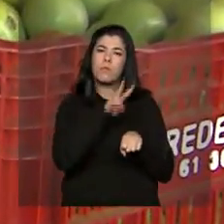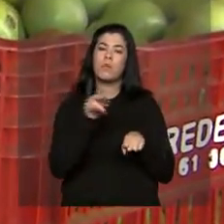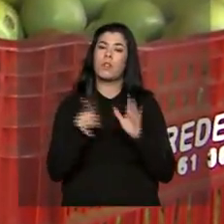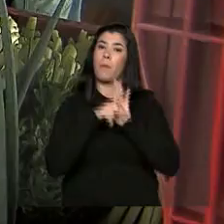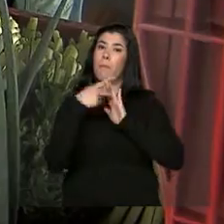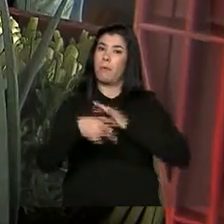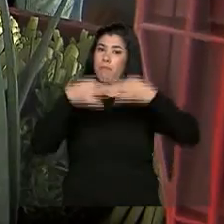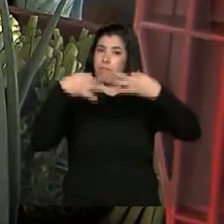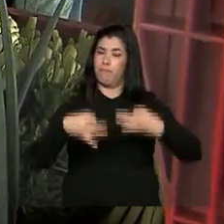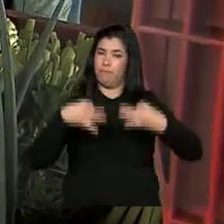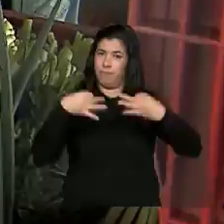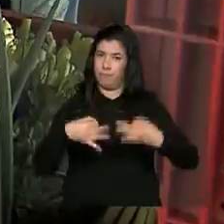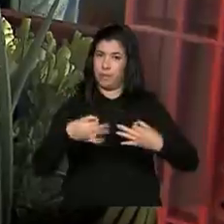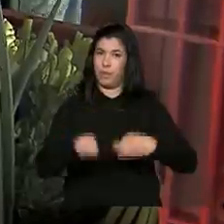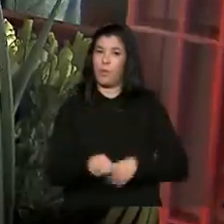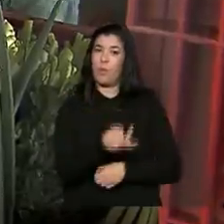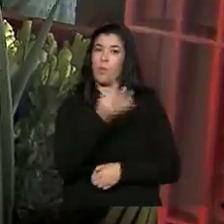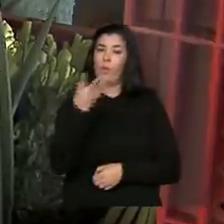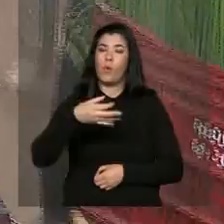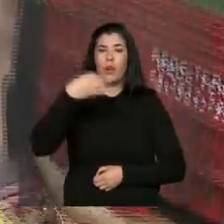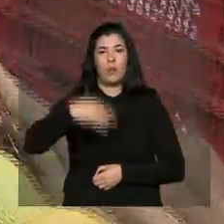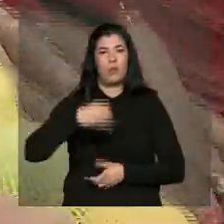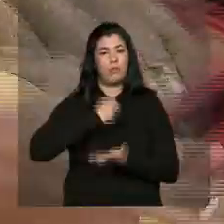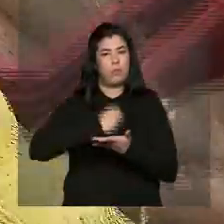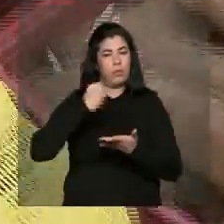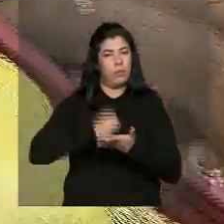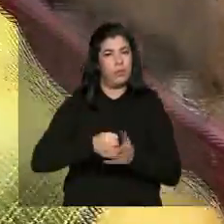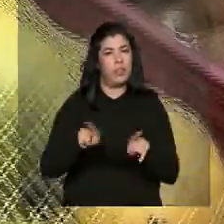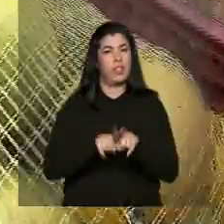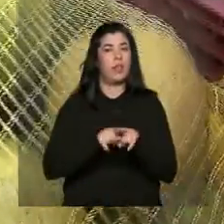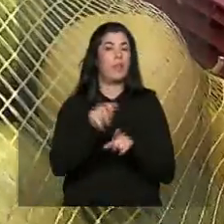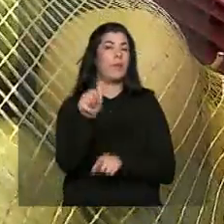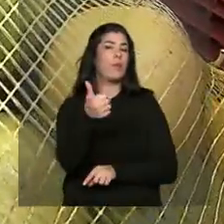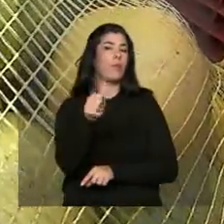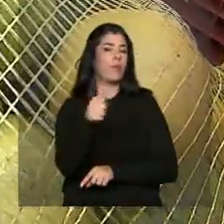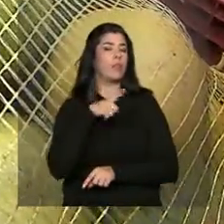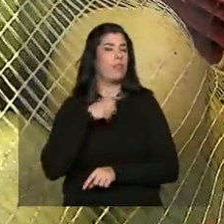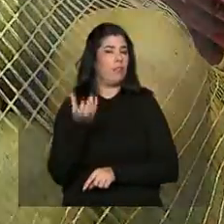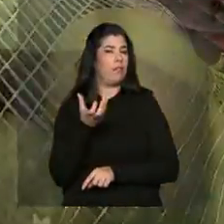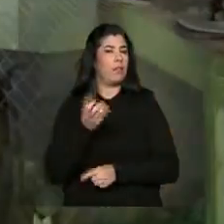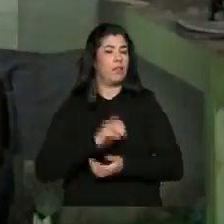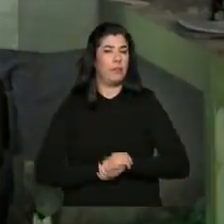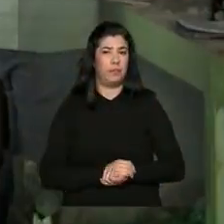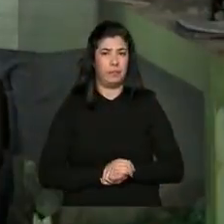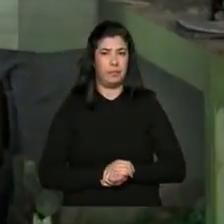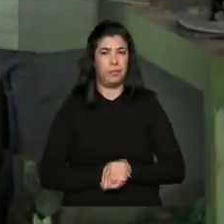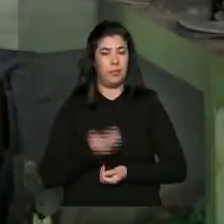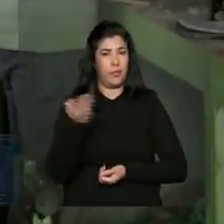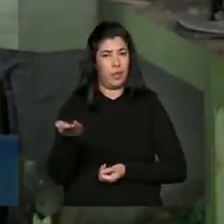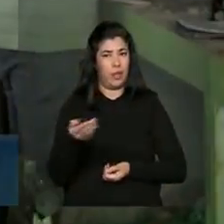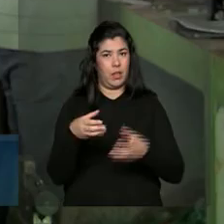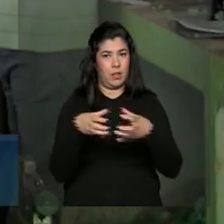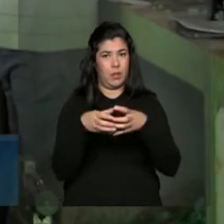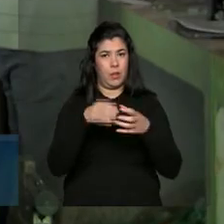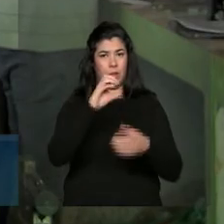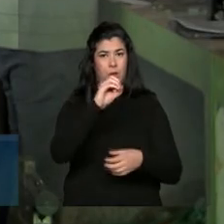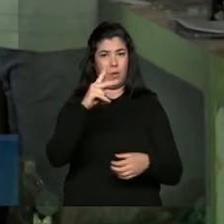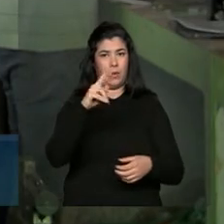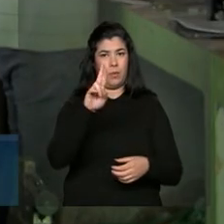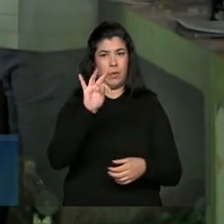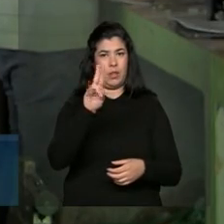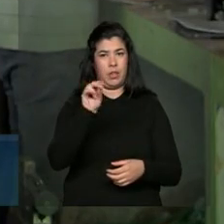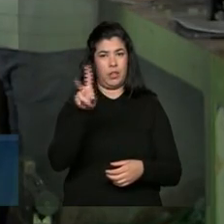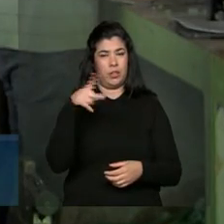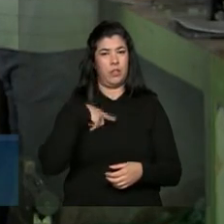sendo entregues na quantidade comprada e na qualidade que nós queremos. Só essa cooperativa na cidade goiana